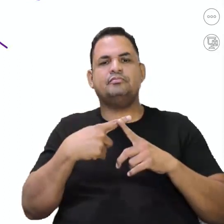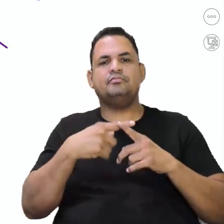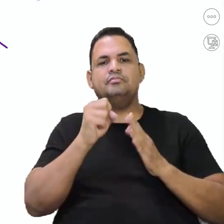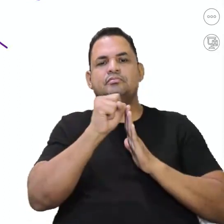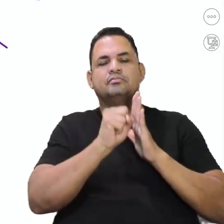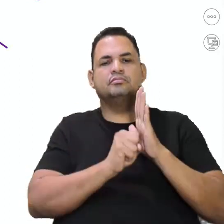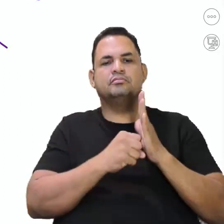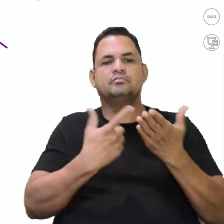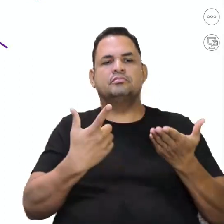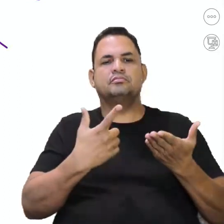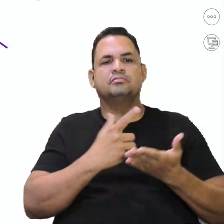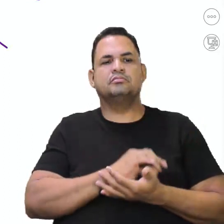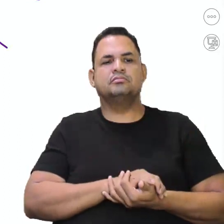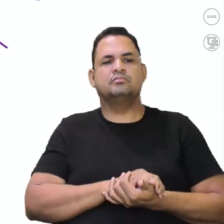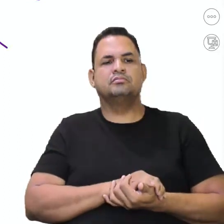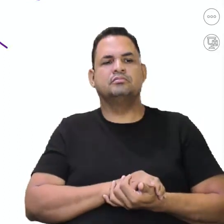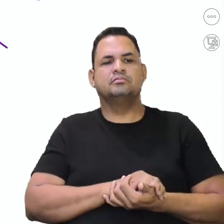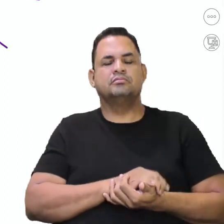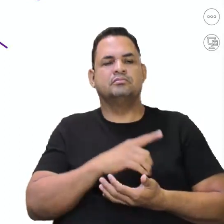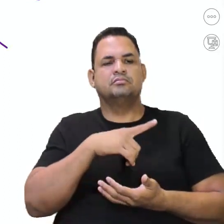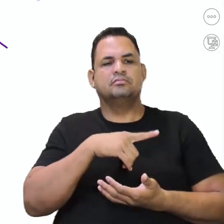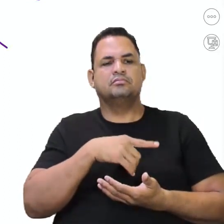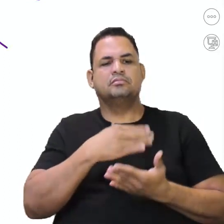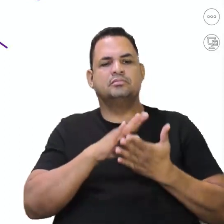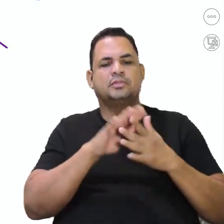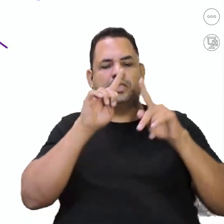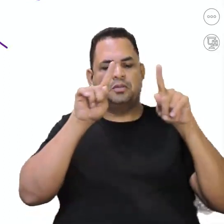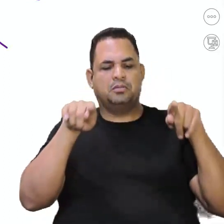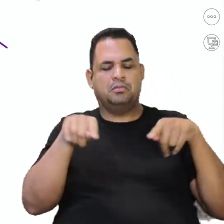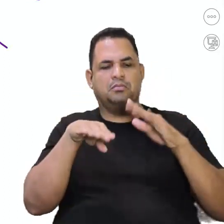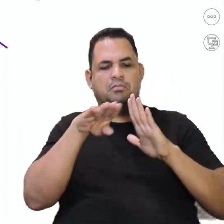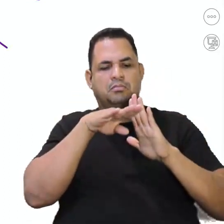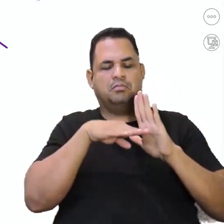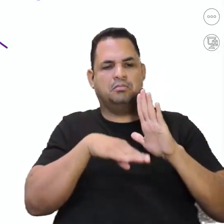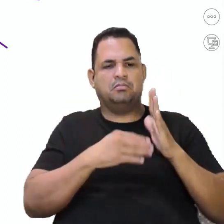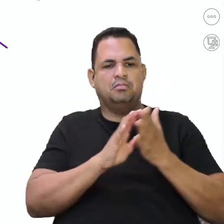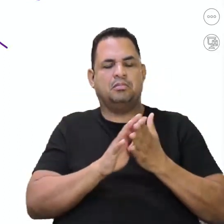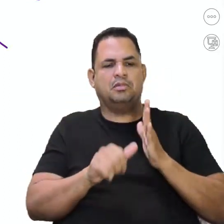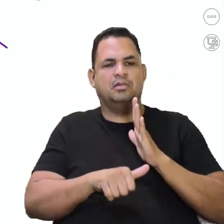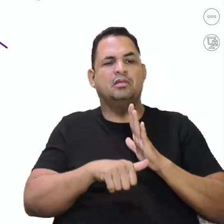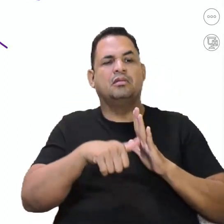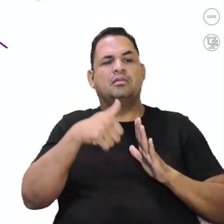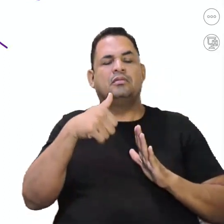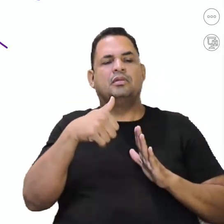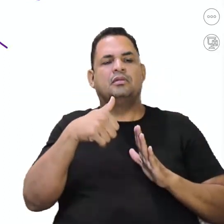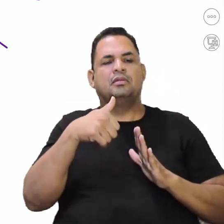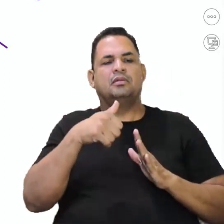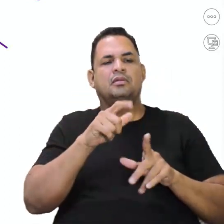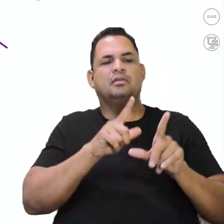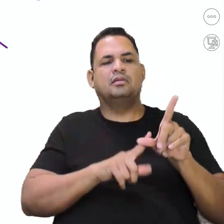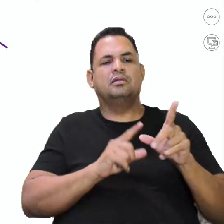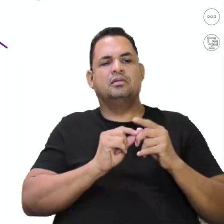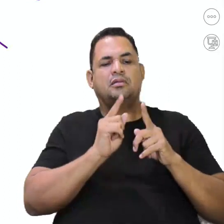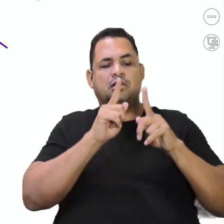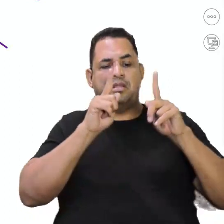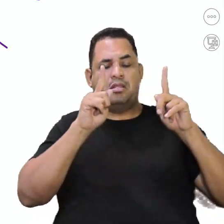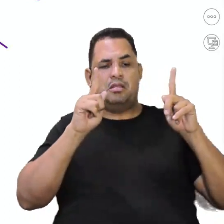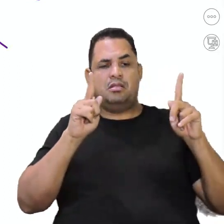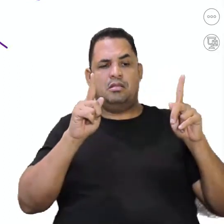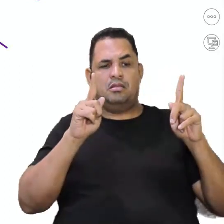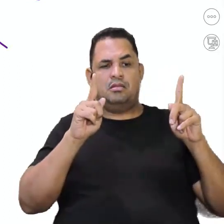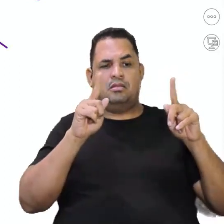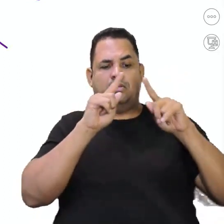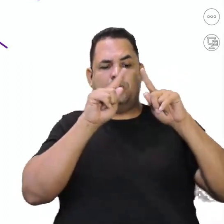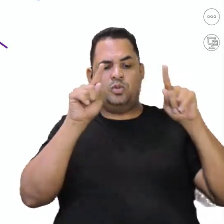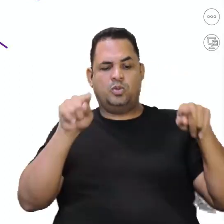geralmente um article ele vem assim, tem alguns layouts que colocam assim, a primeira letra bem grandona, então aqui